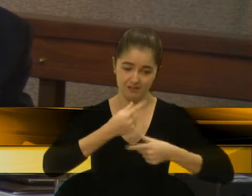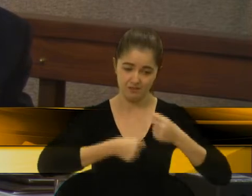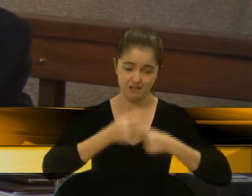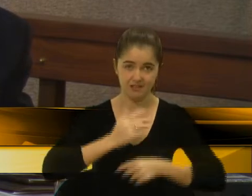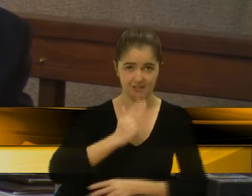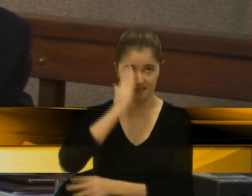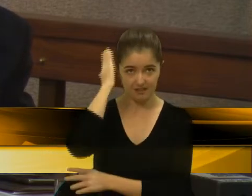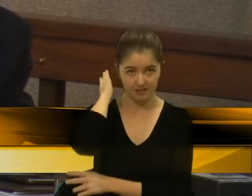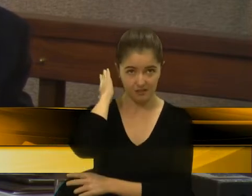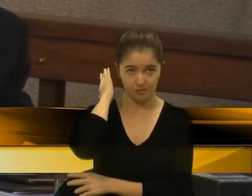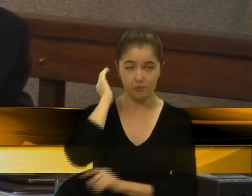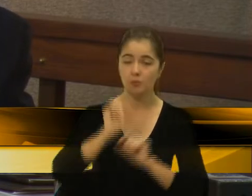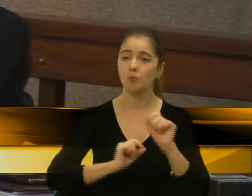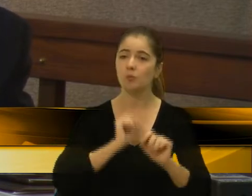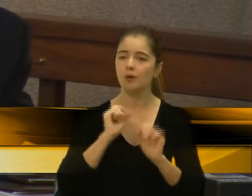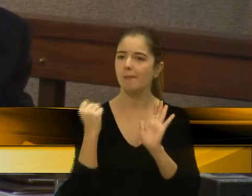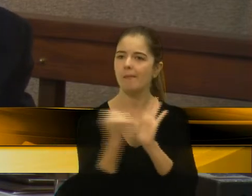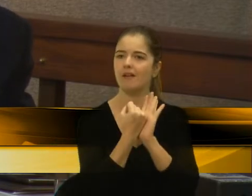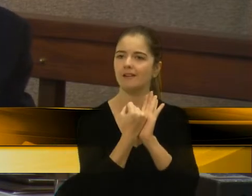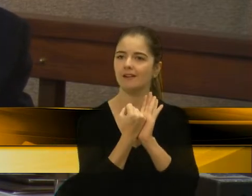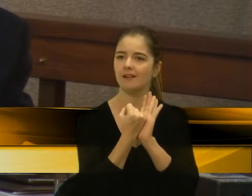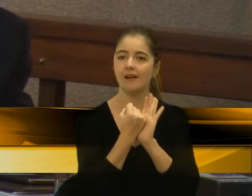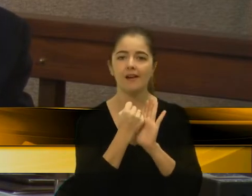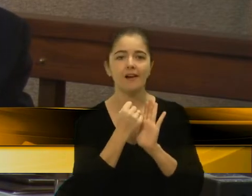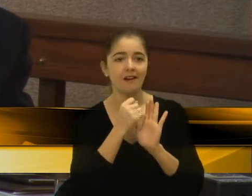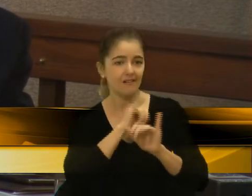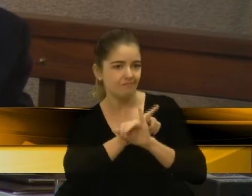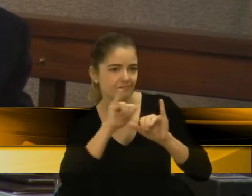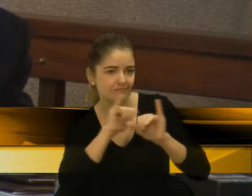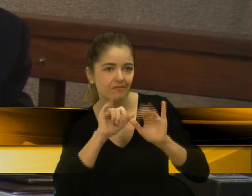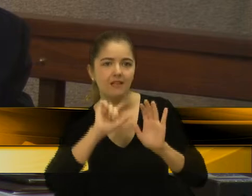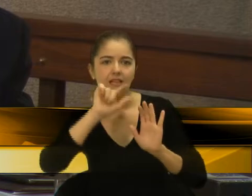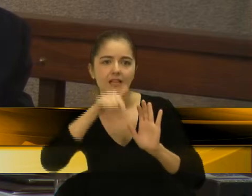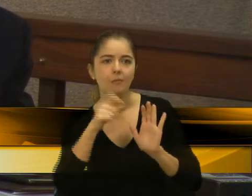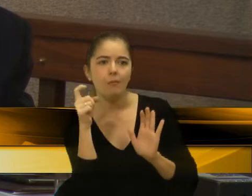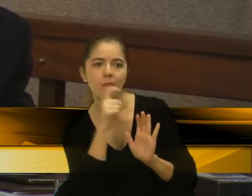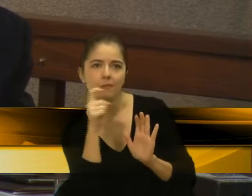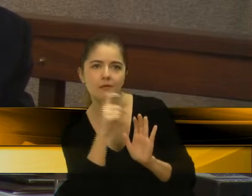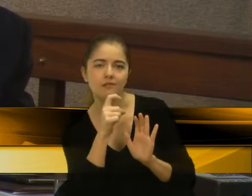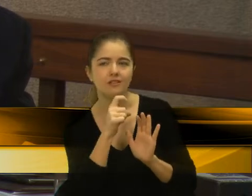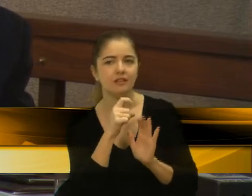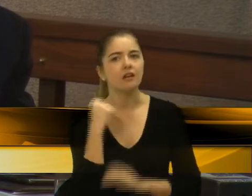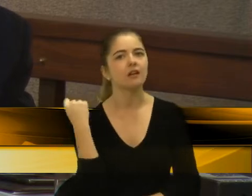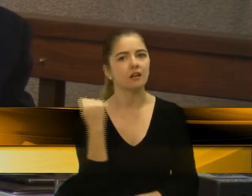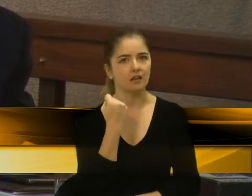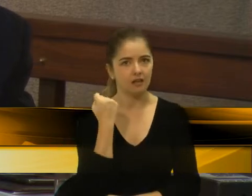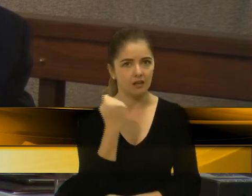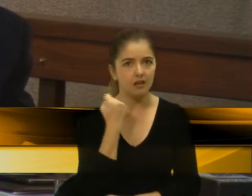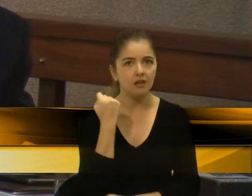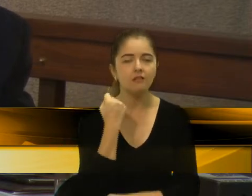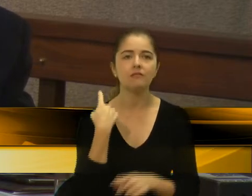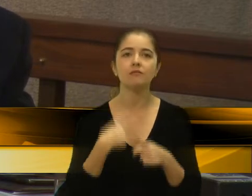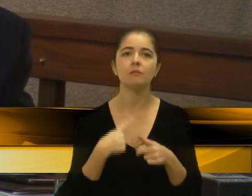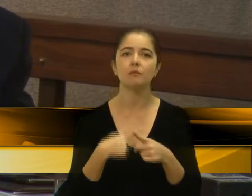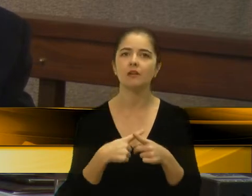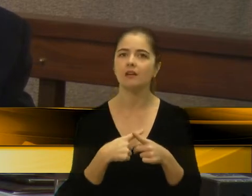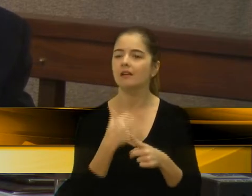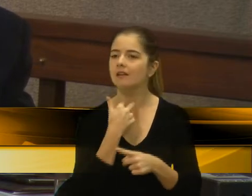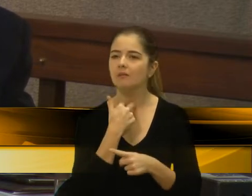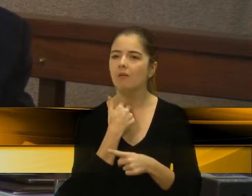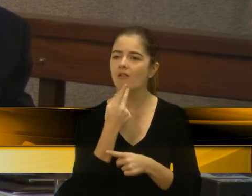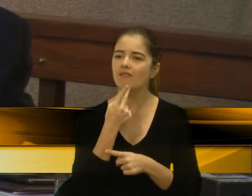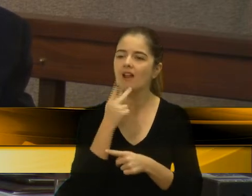ser desmentido. Isso é grave para um governo municipal. E não dá para nós debitar para o Voges a